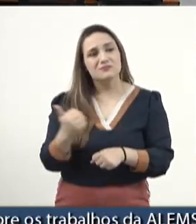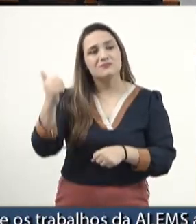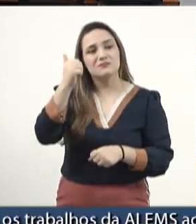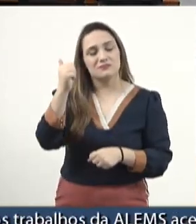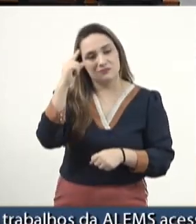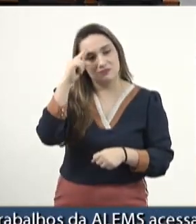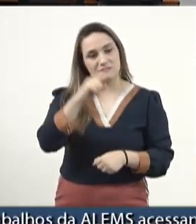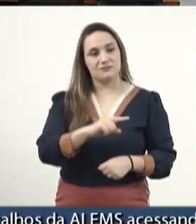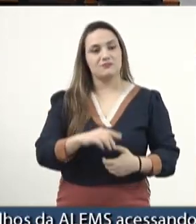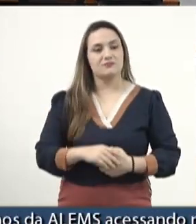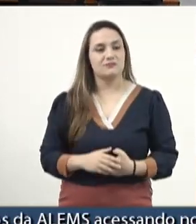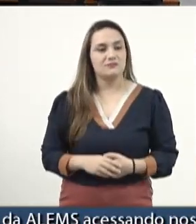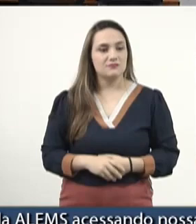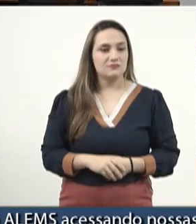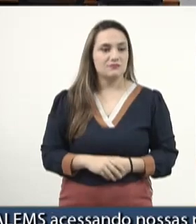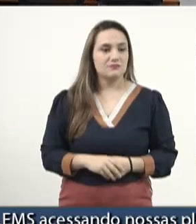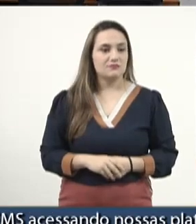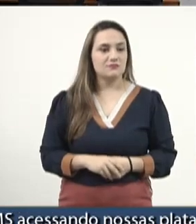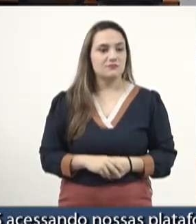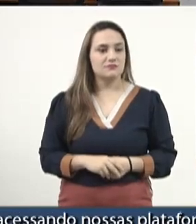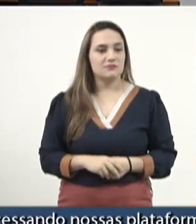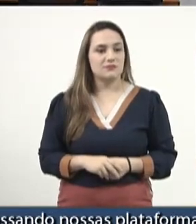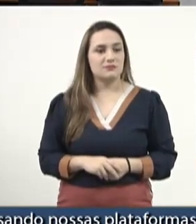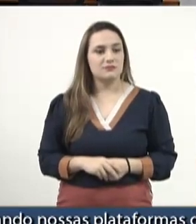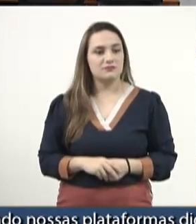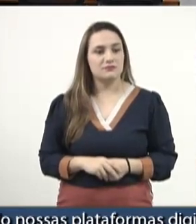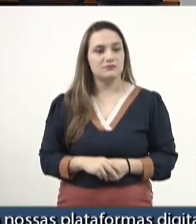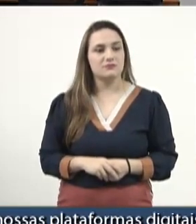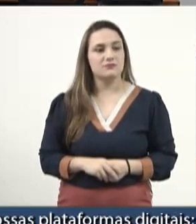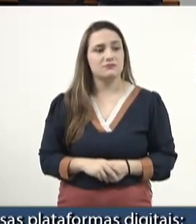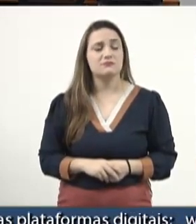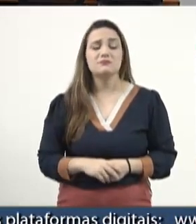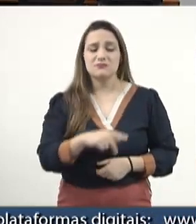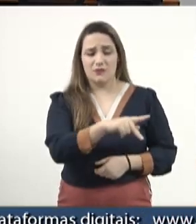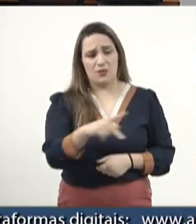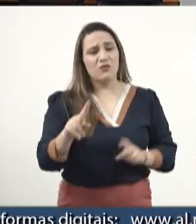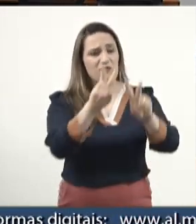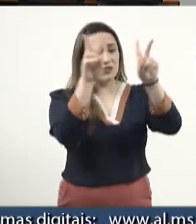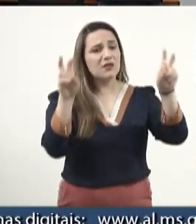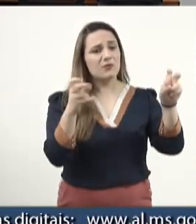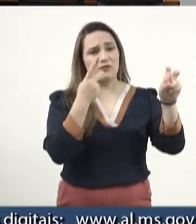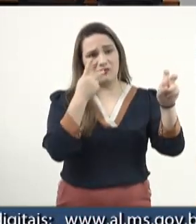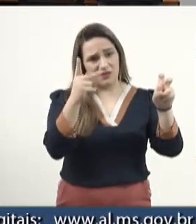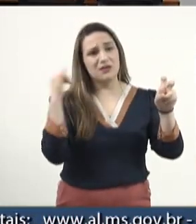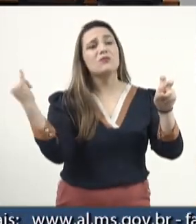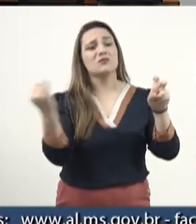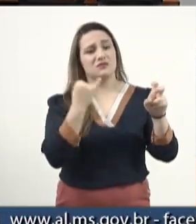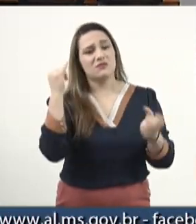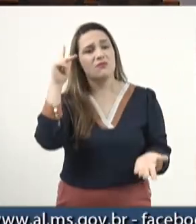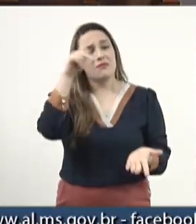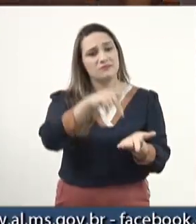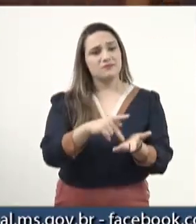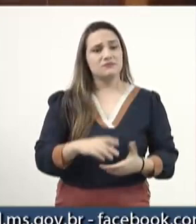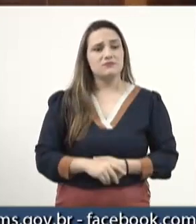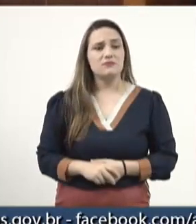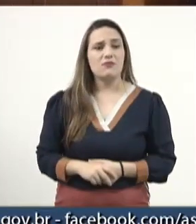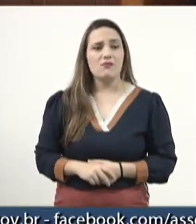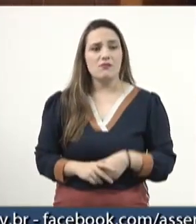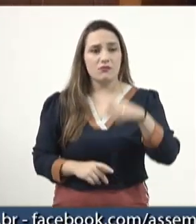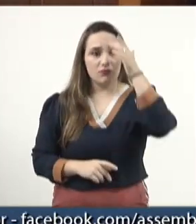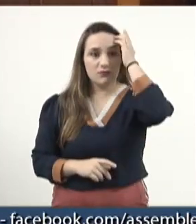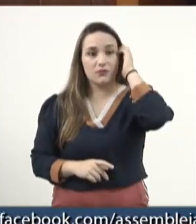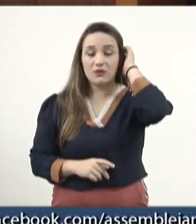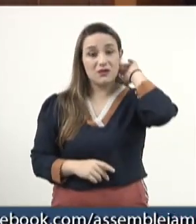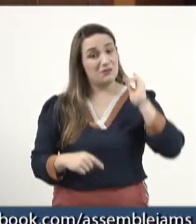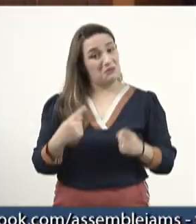melhores, e o nosso presidente pautando aquilo que, de fato, é importante.